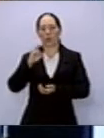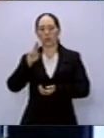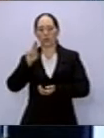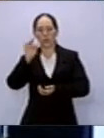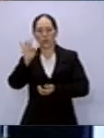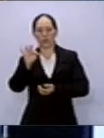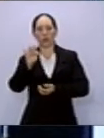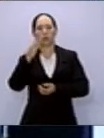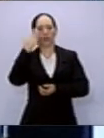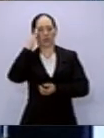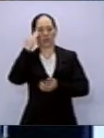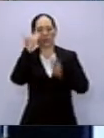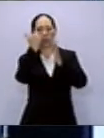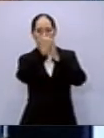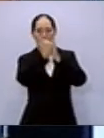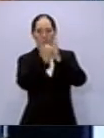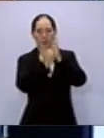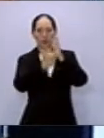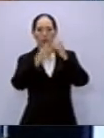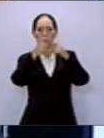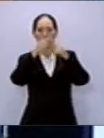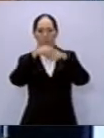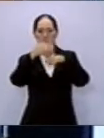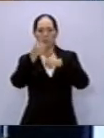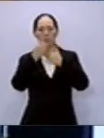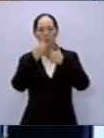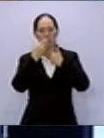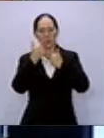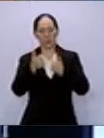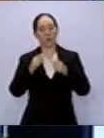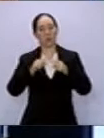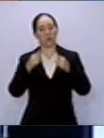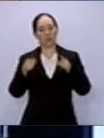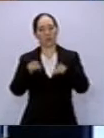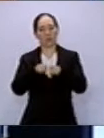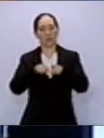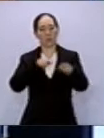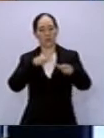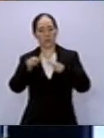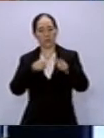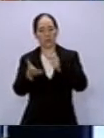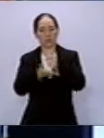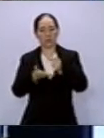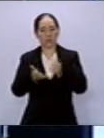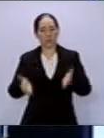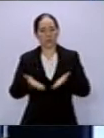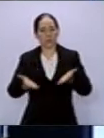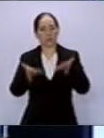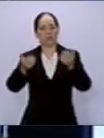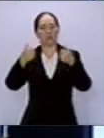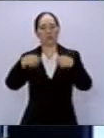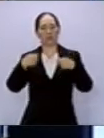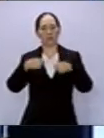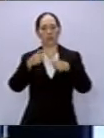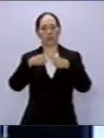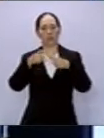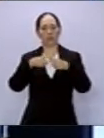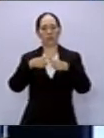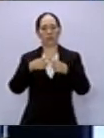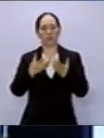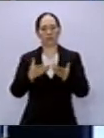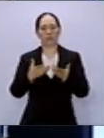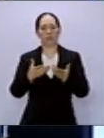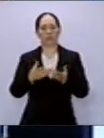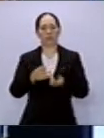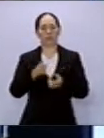bom mas que nós temos que juntamente com o programa defender as condições de trabalho dos profissionais médicos e que as